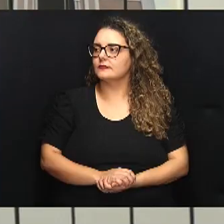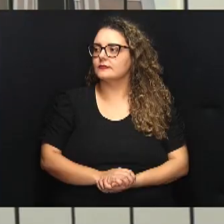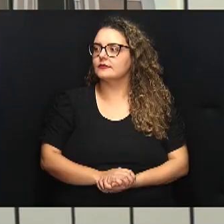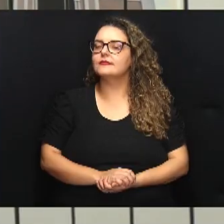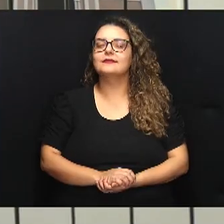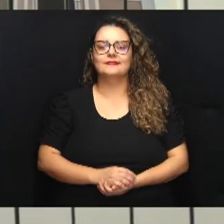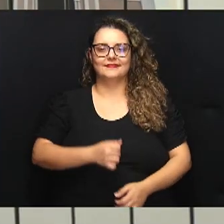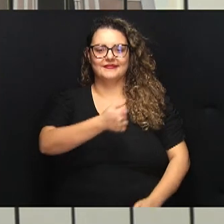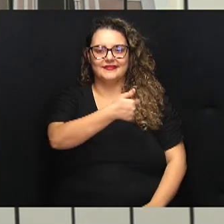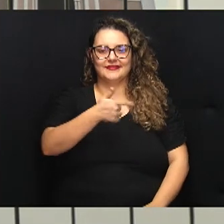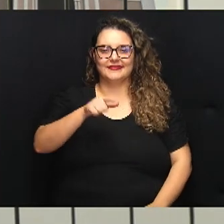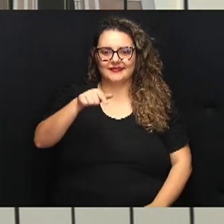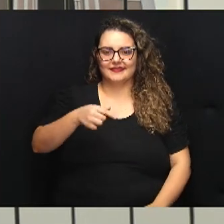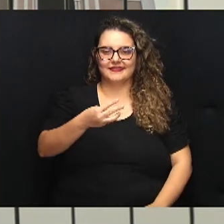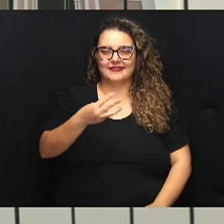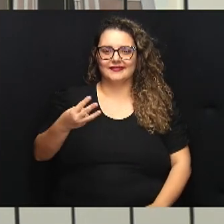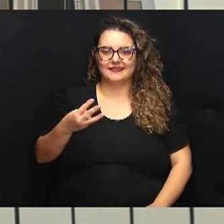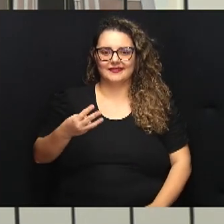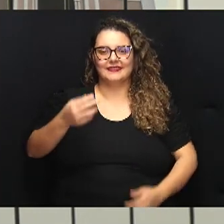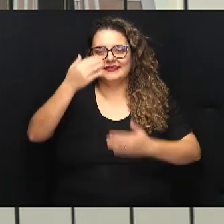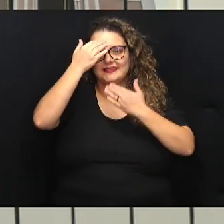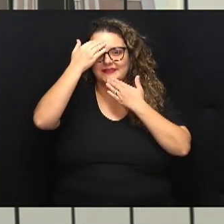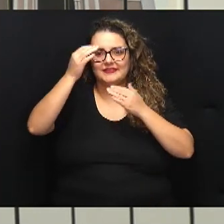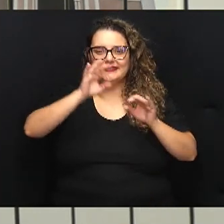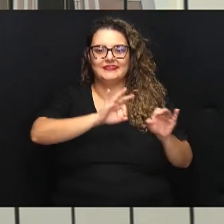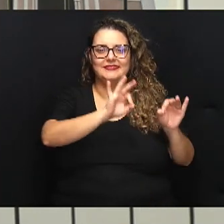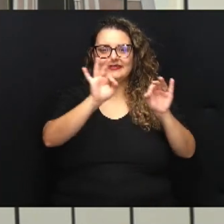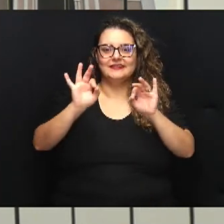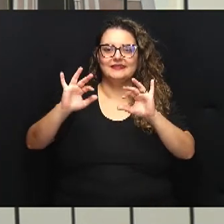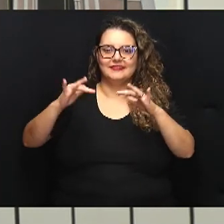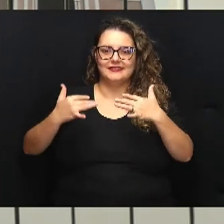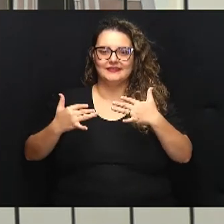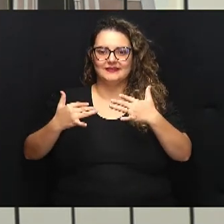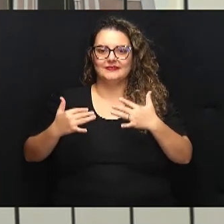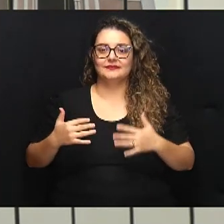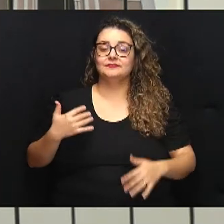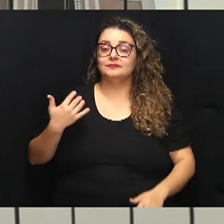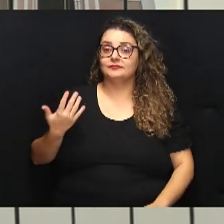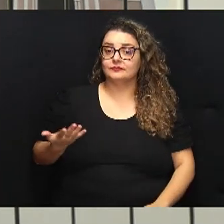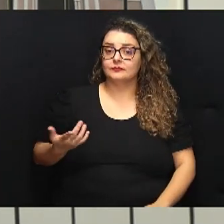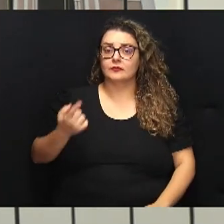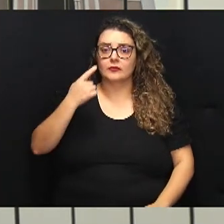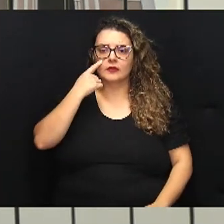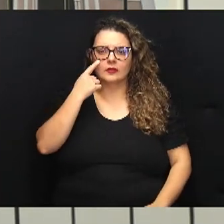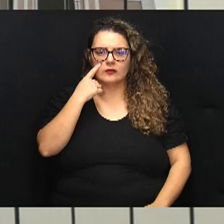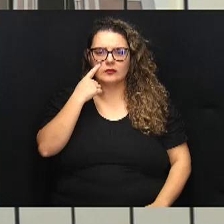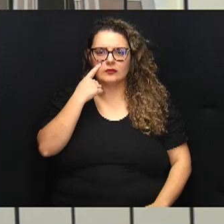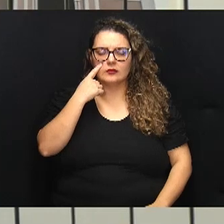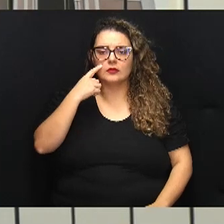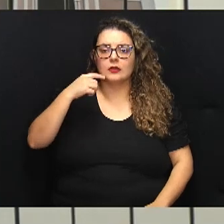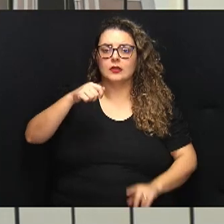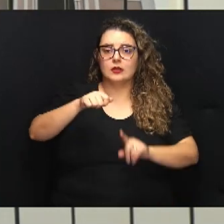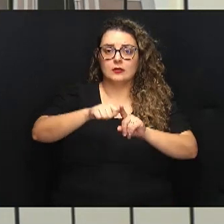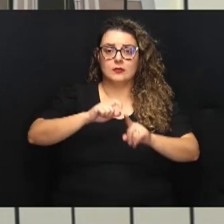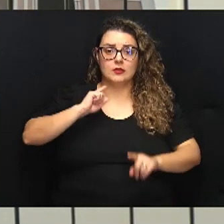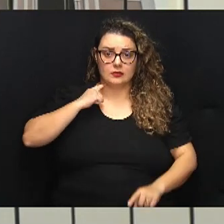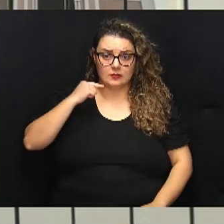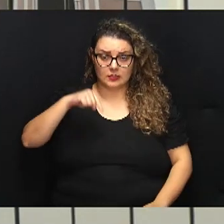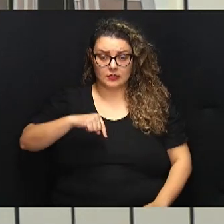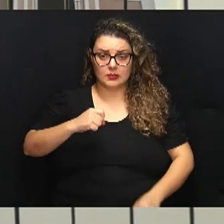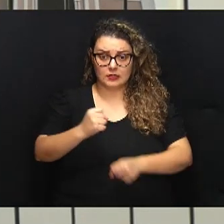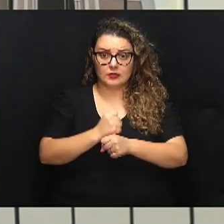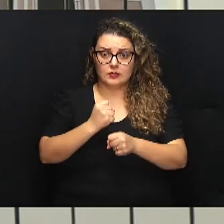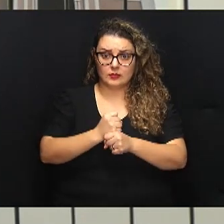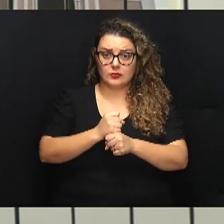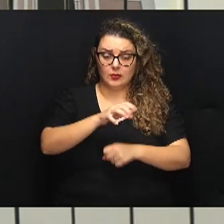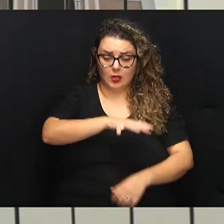Meio-dia mais 33 minutos, muito obrigado pela sua companhia, pela sua audiência. E olha só, em maio deste ano, o Senado